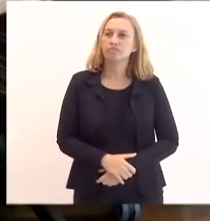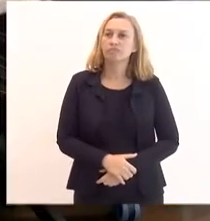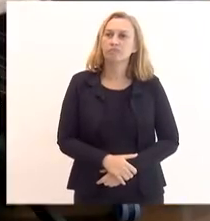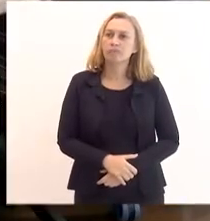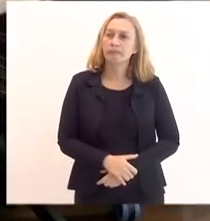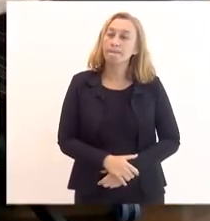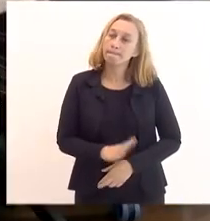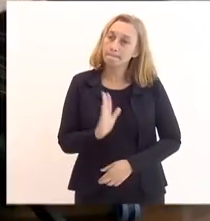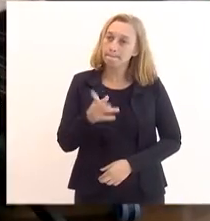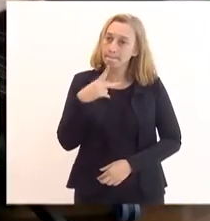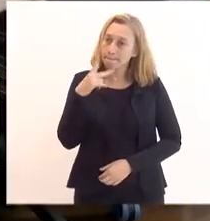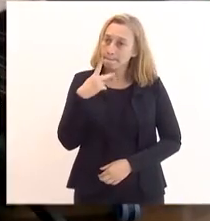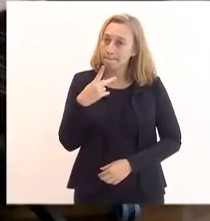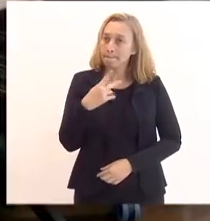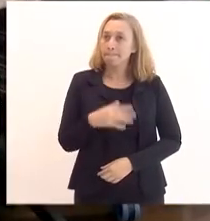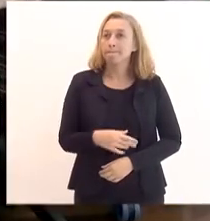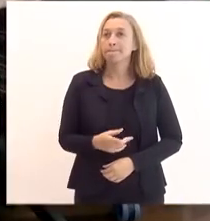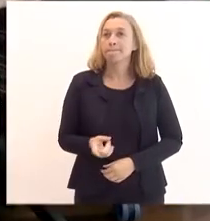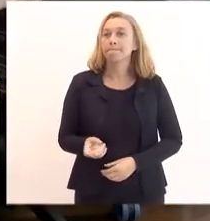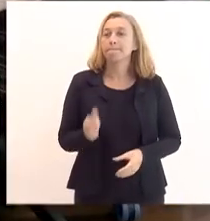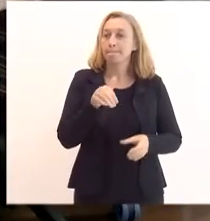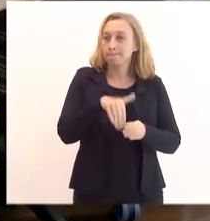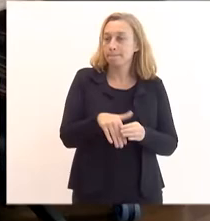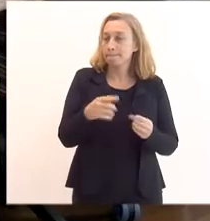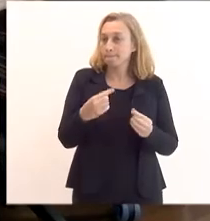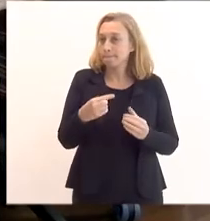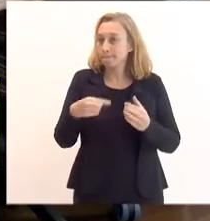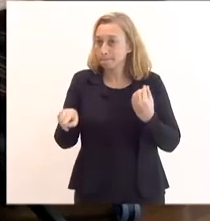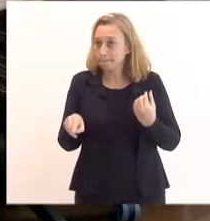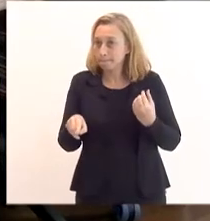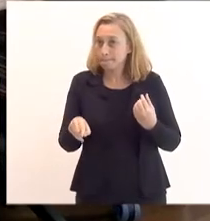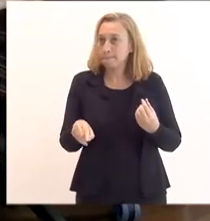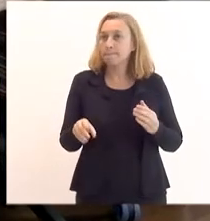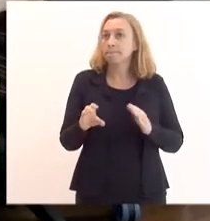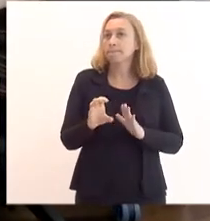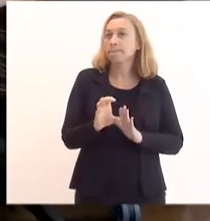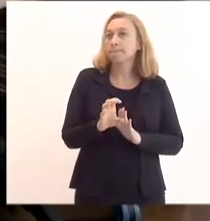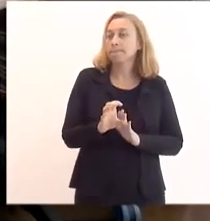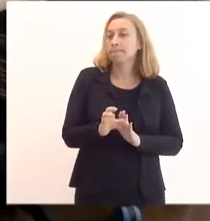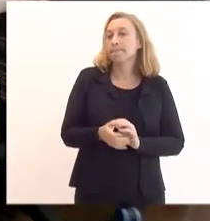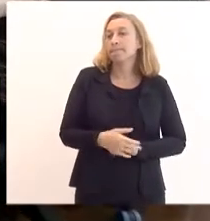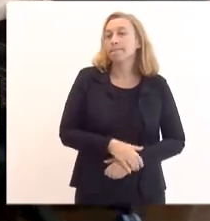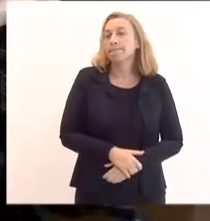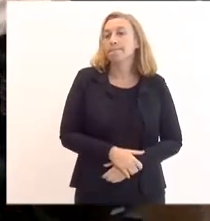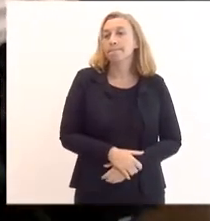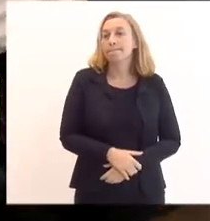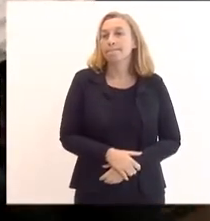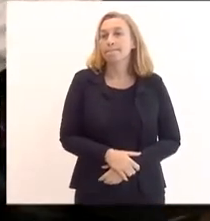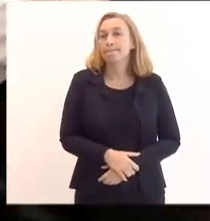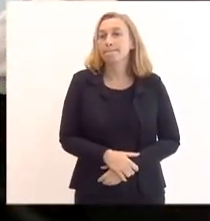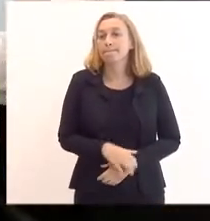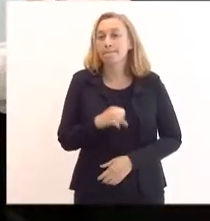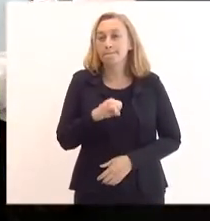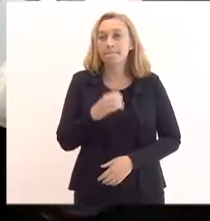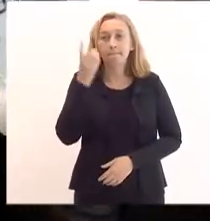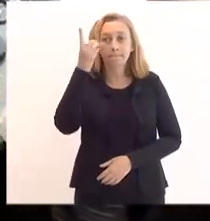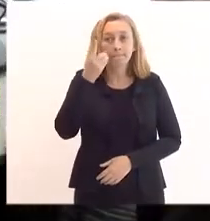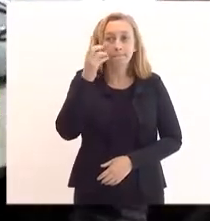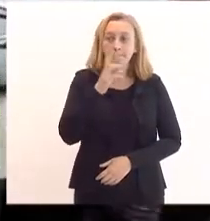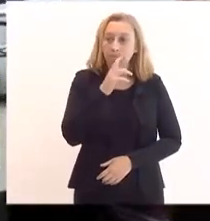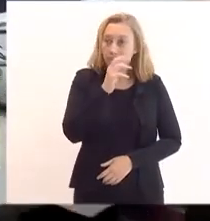me expressei que vou votar contra, vou emendar, etc., etc. Se o deputado